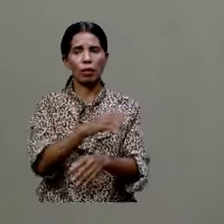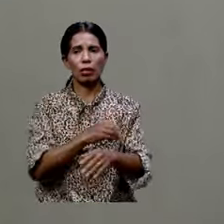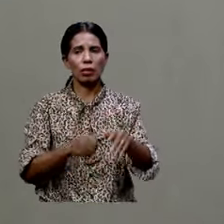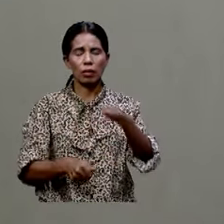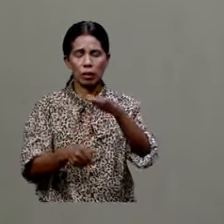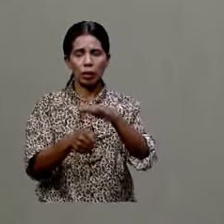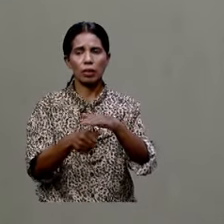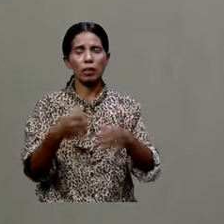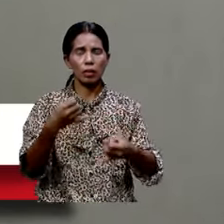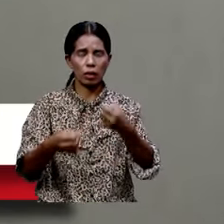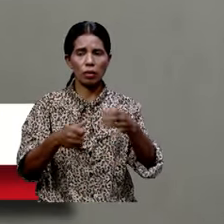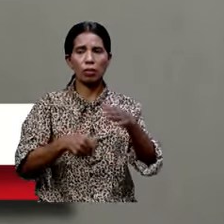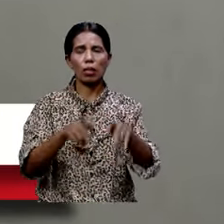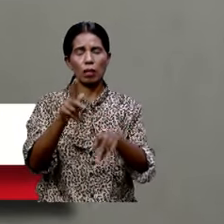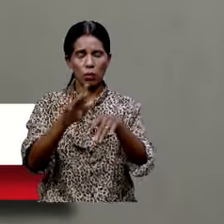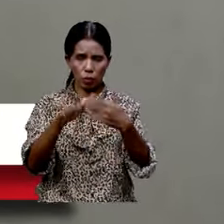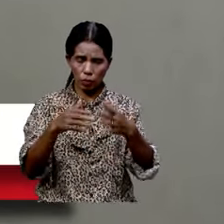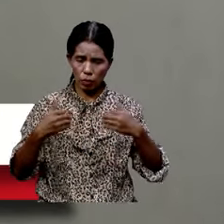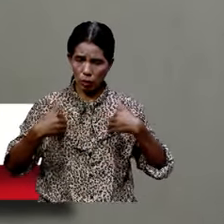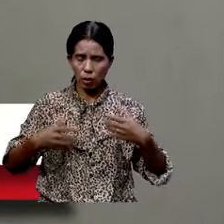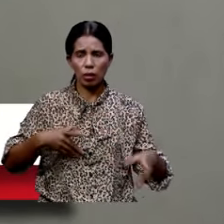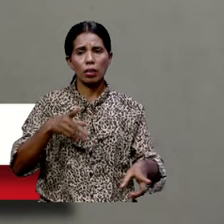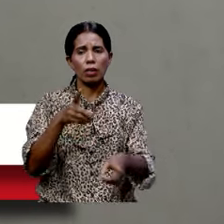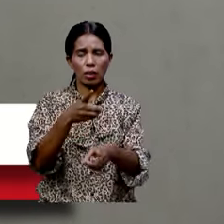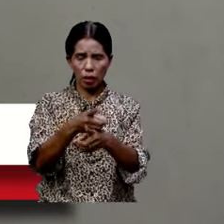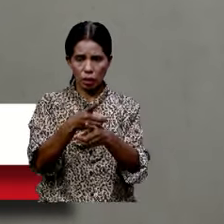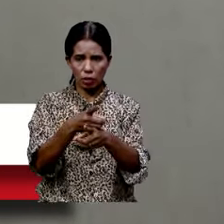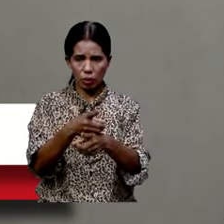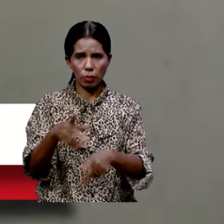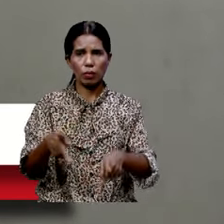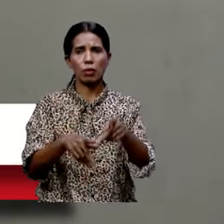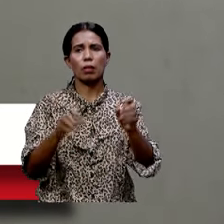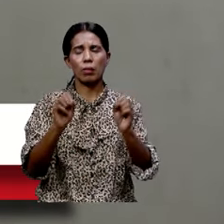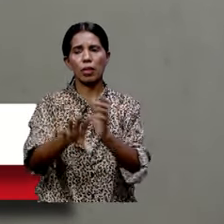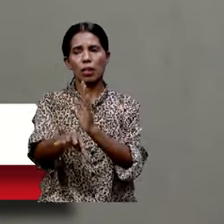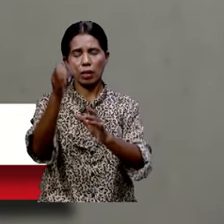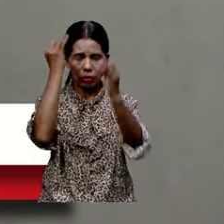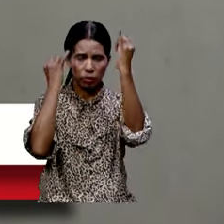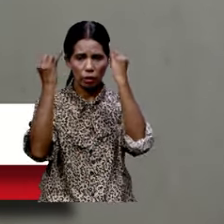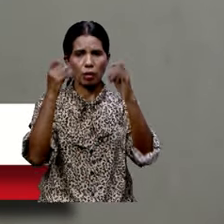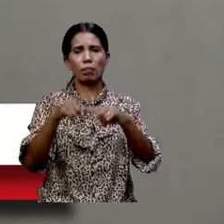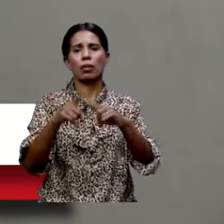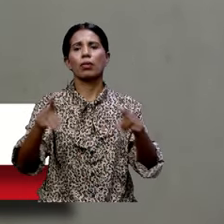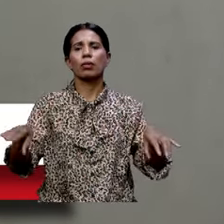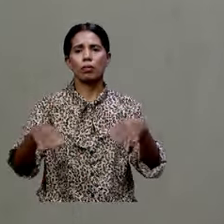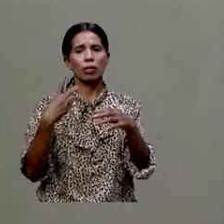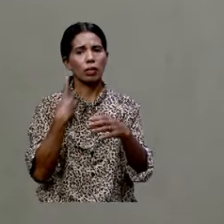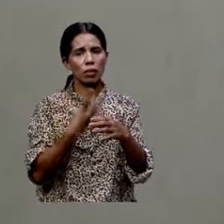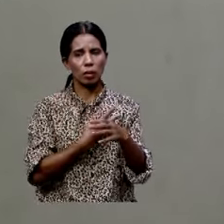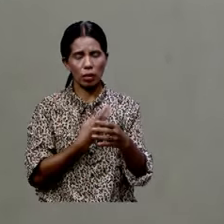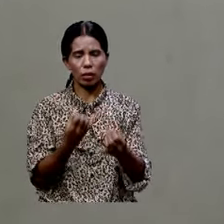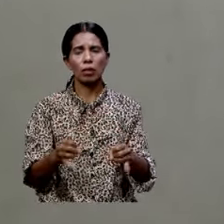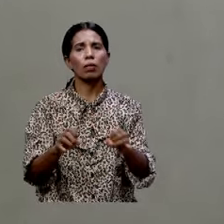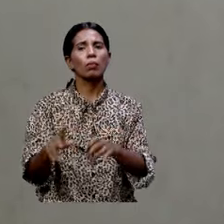ita tua tene, público ni ia direito, público e tem direito para ver a informação, mas o serviço na bem tem instituição pública se